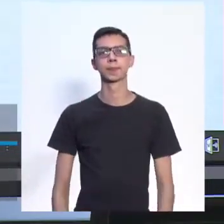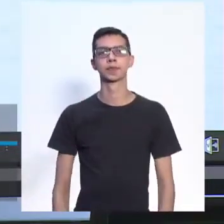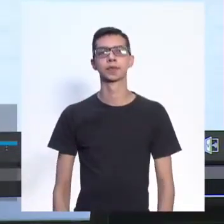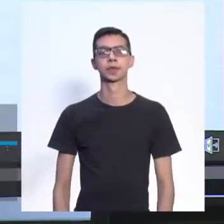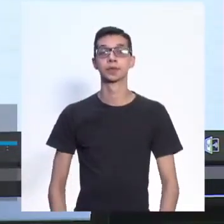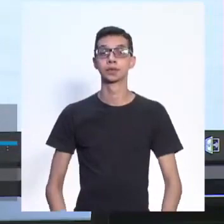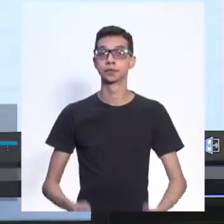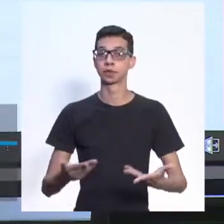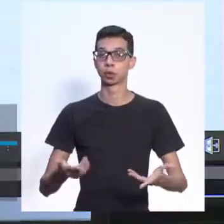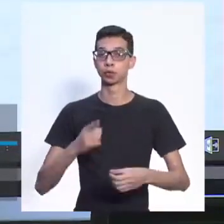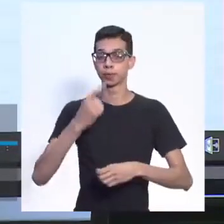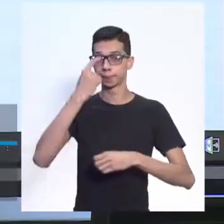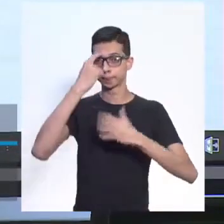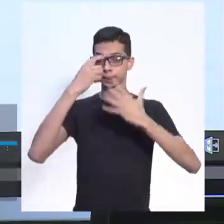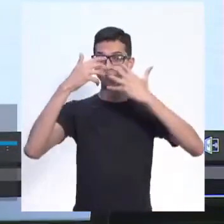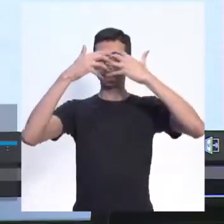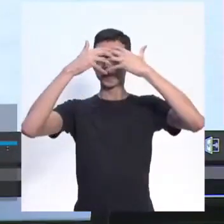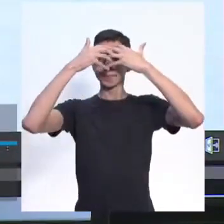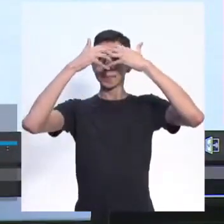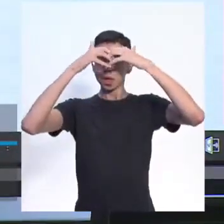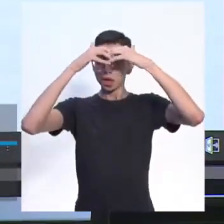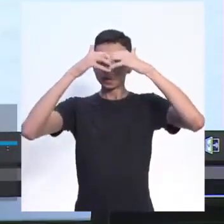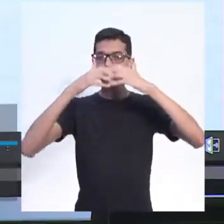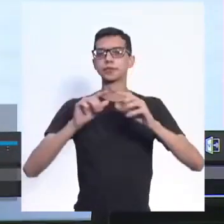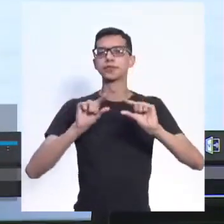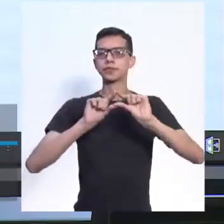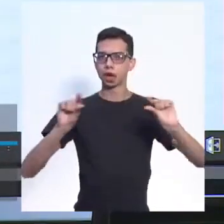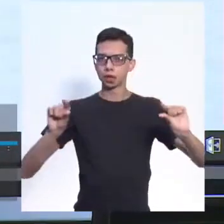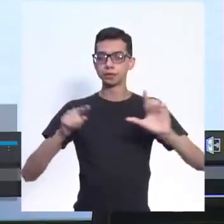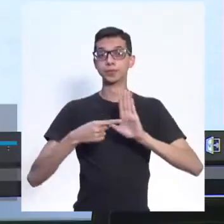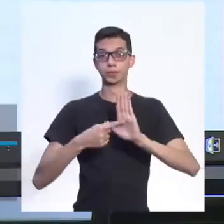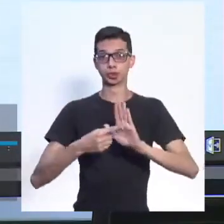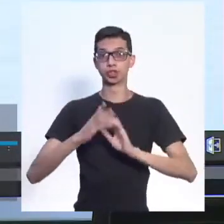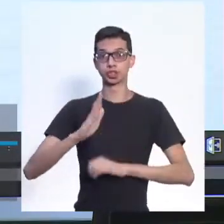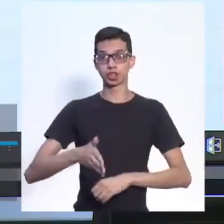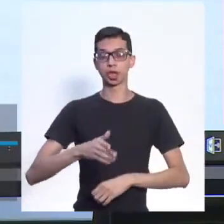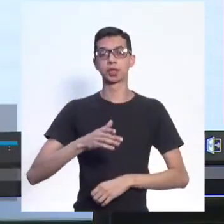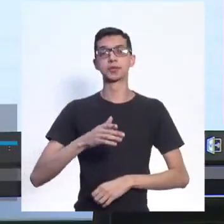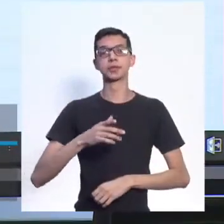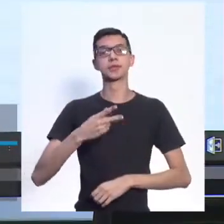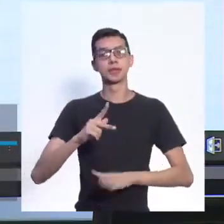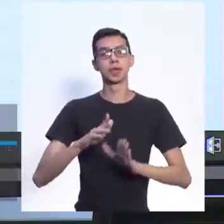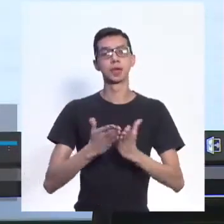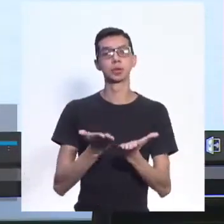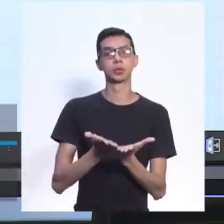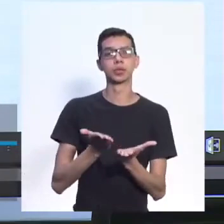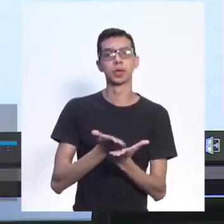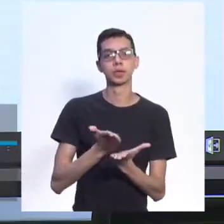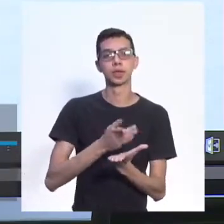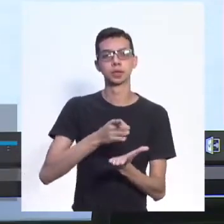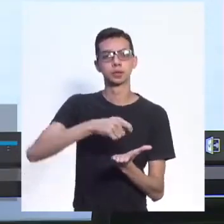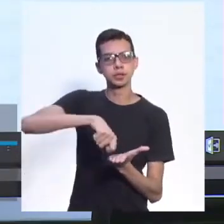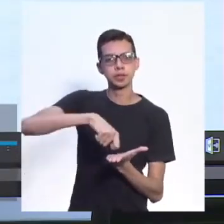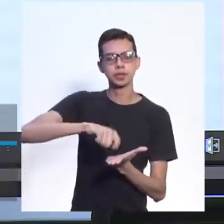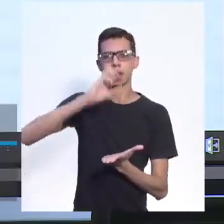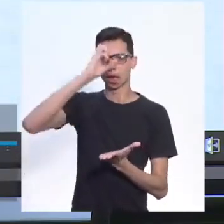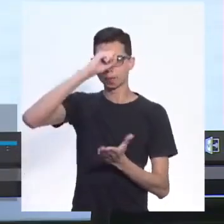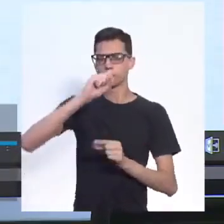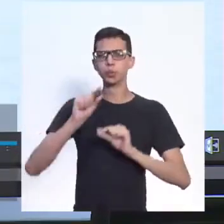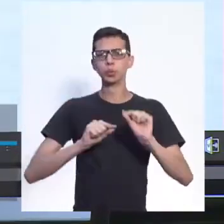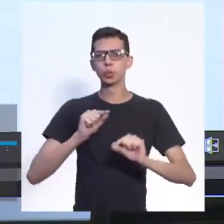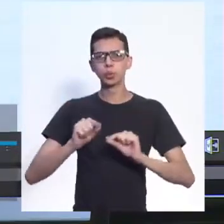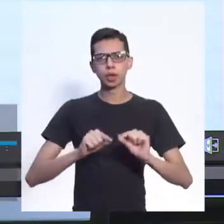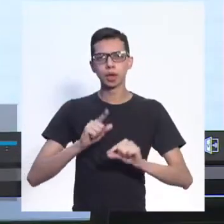né, pense justamente nessa frase que a gente colocou aí, e escrevam aí nos seus cadernos aquilo que vocês aprenderam, aquilo que